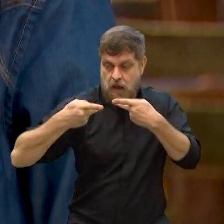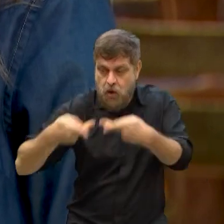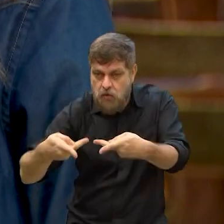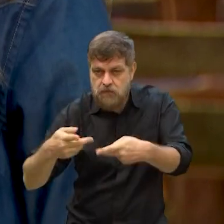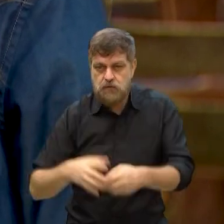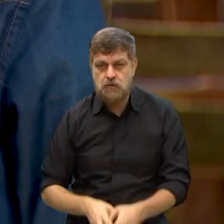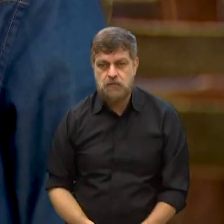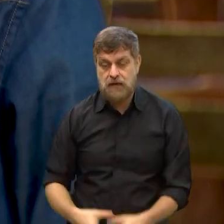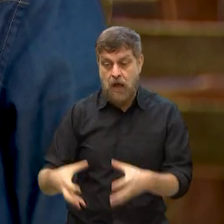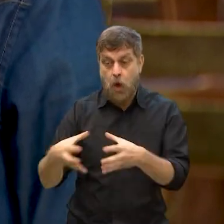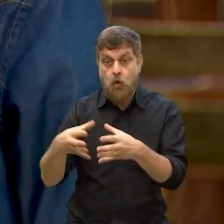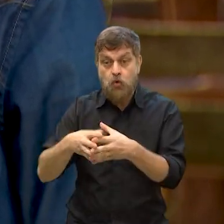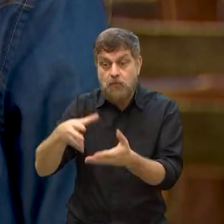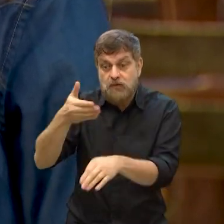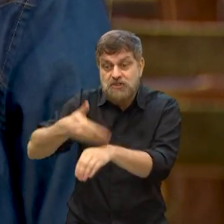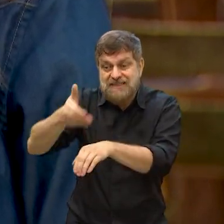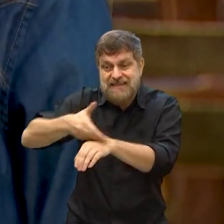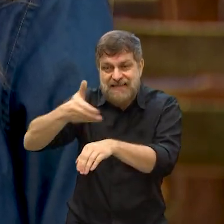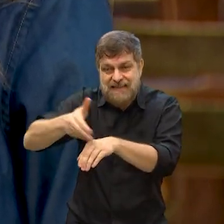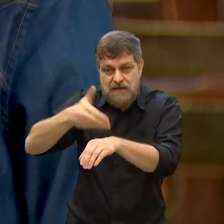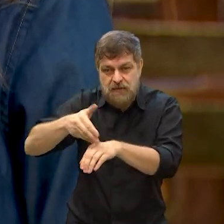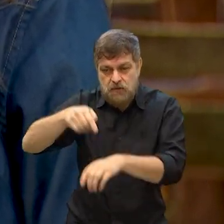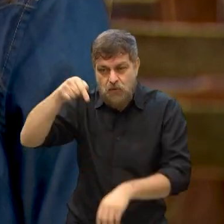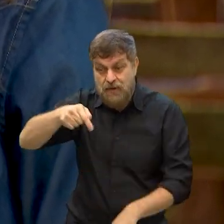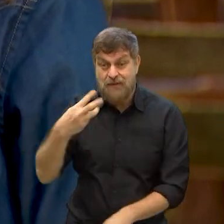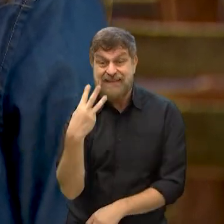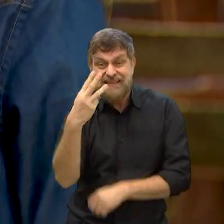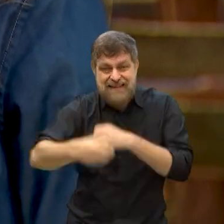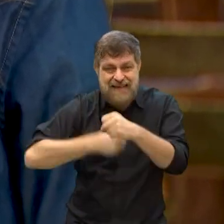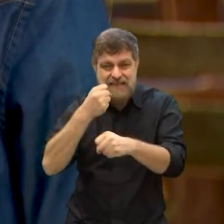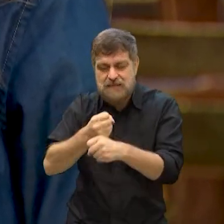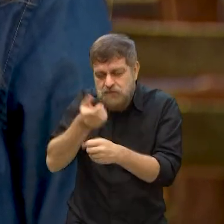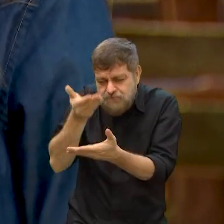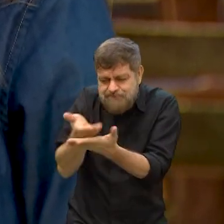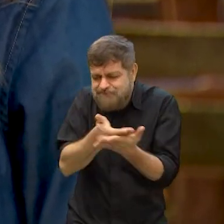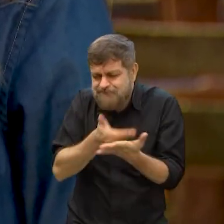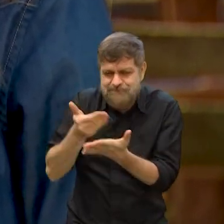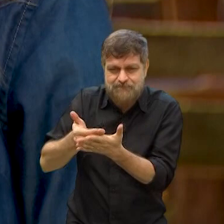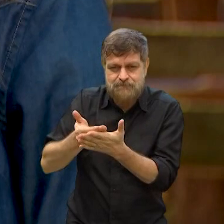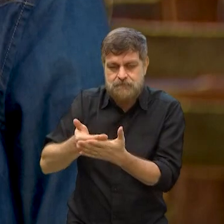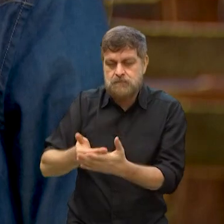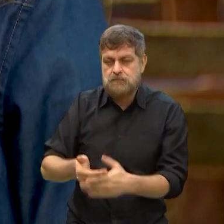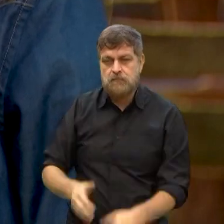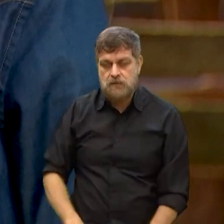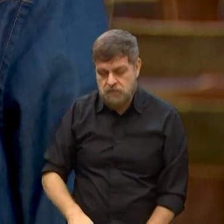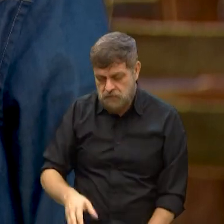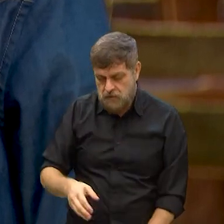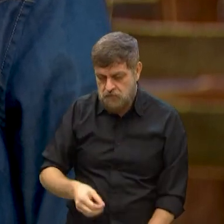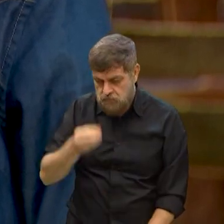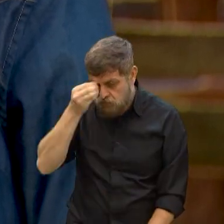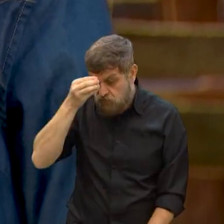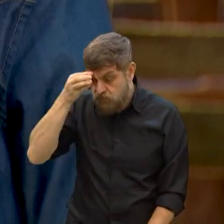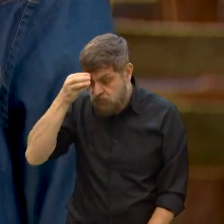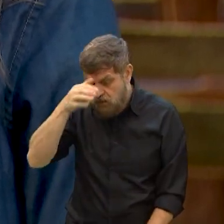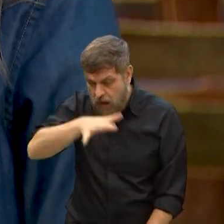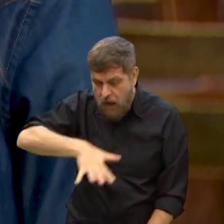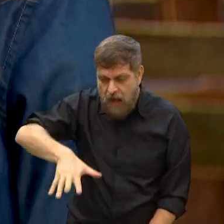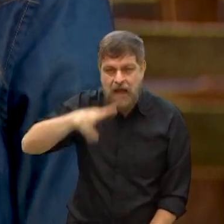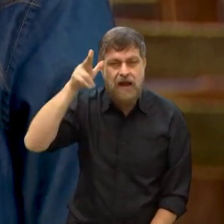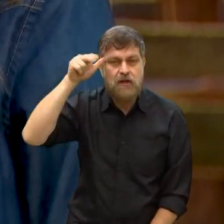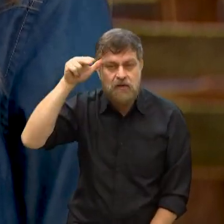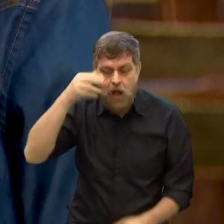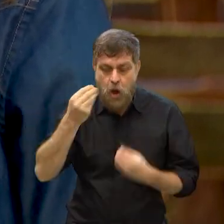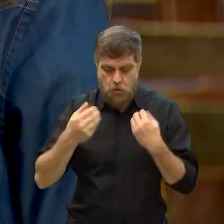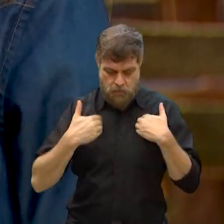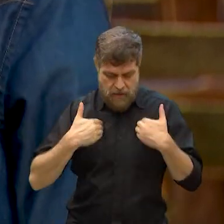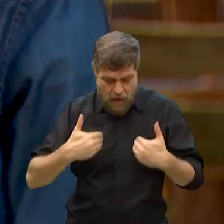convidou para estar participando da Academia Global Ecos, onde eu fiquei 3 anos estudando